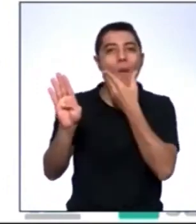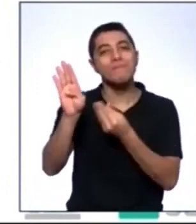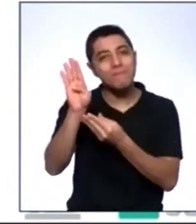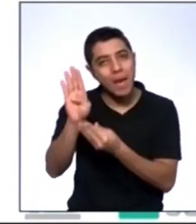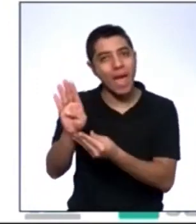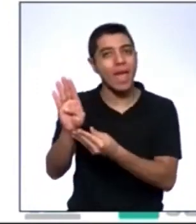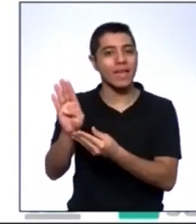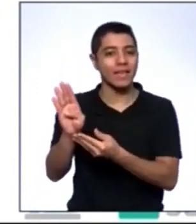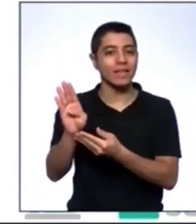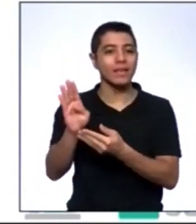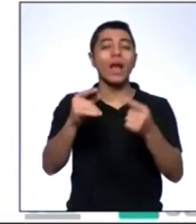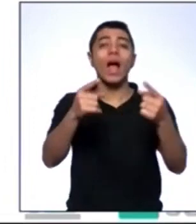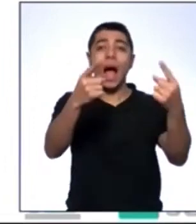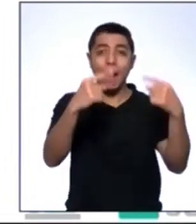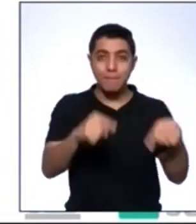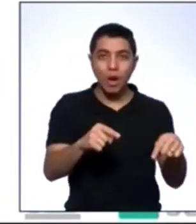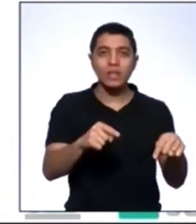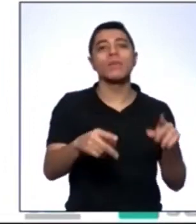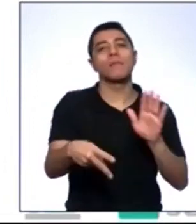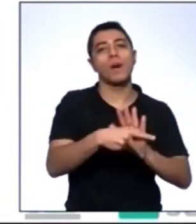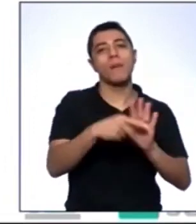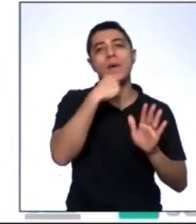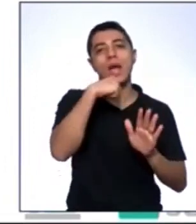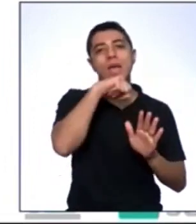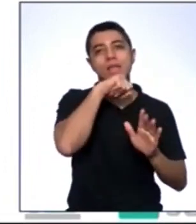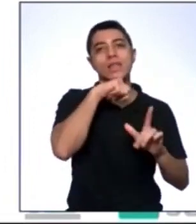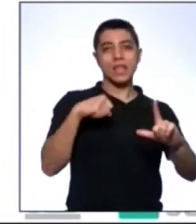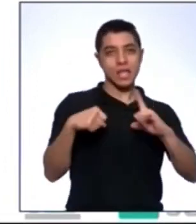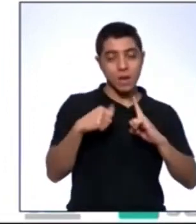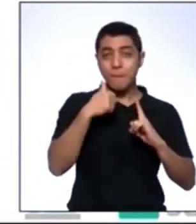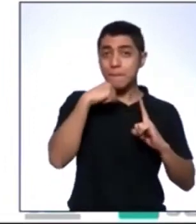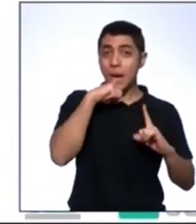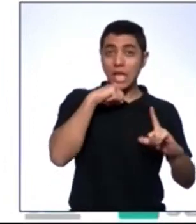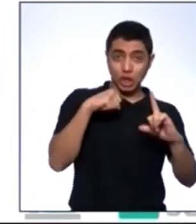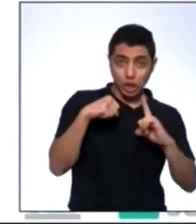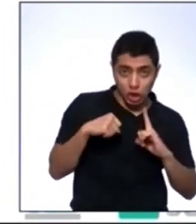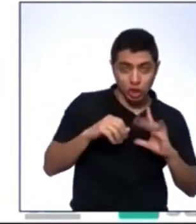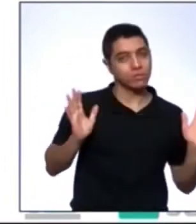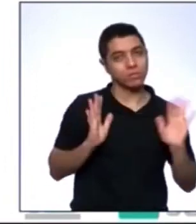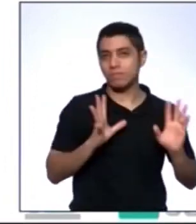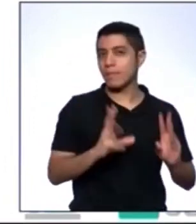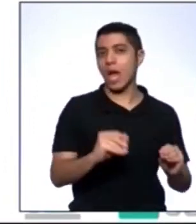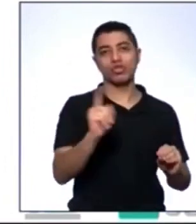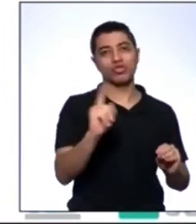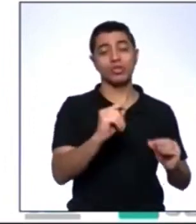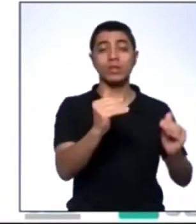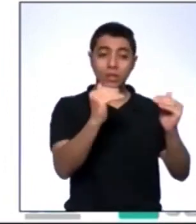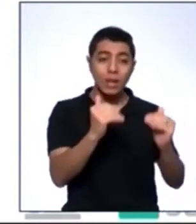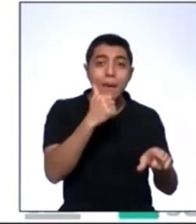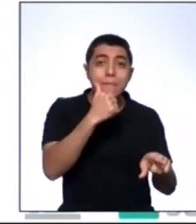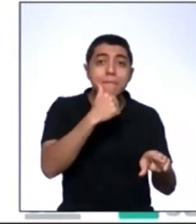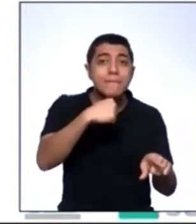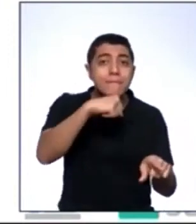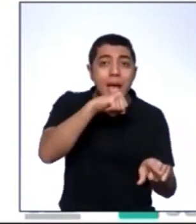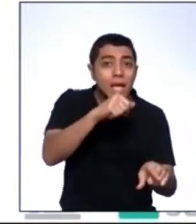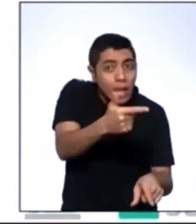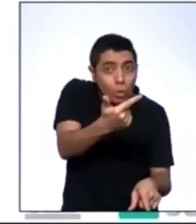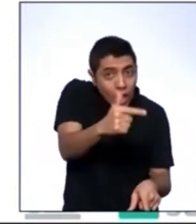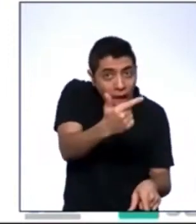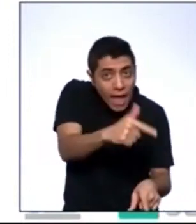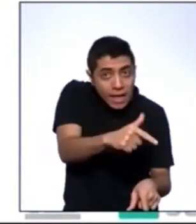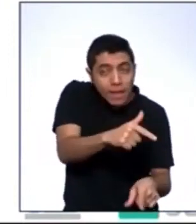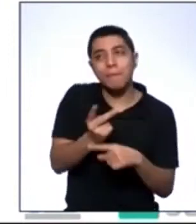é inconclusiva. Olha a próxima. A mãe não tem. Quem deu? O pai. Gente, em resumo, todas